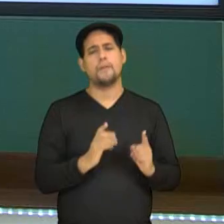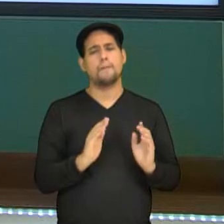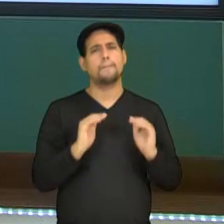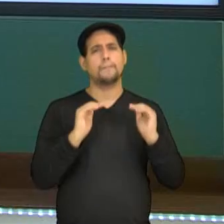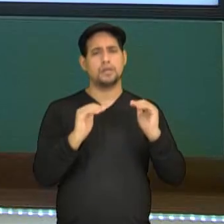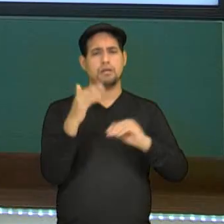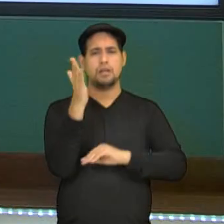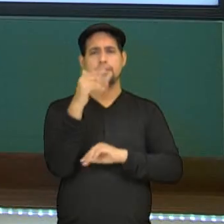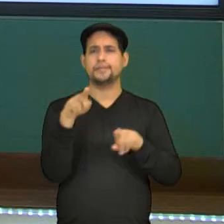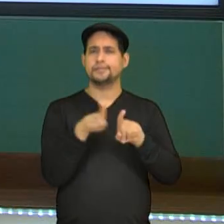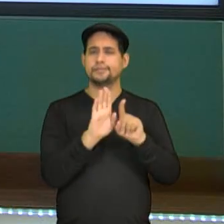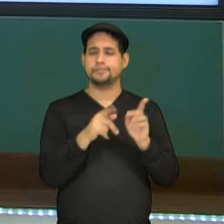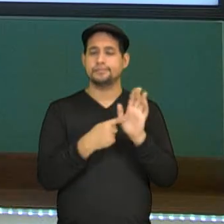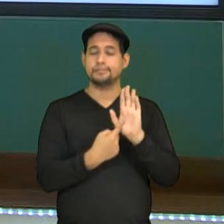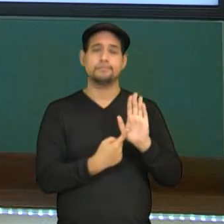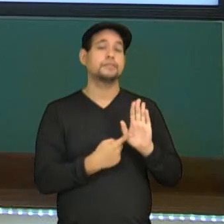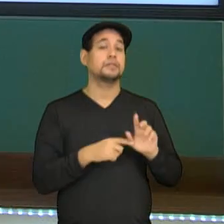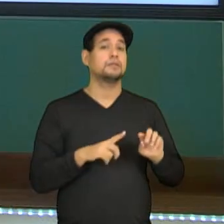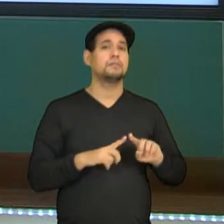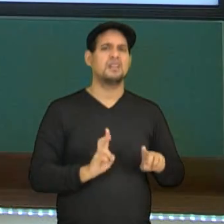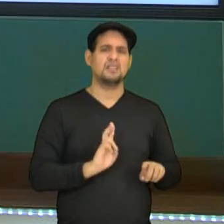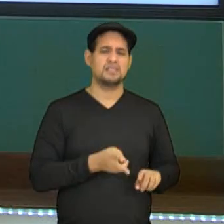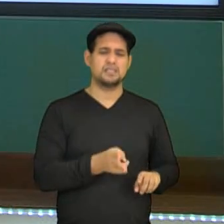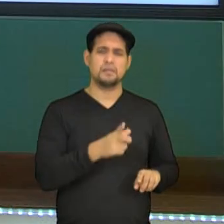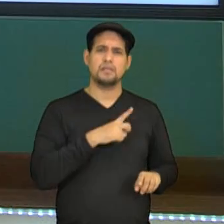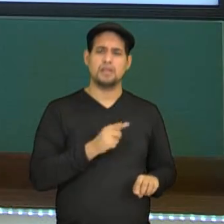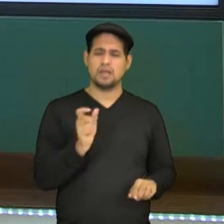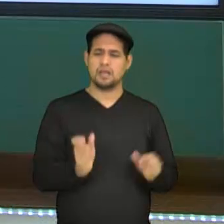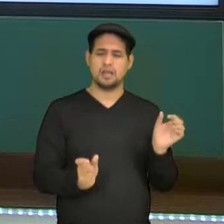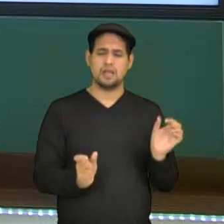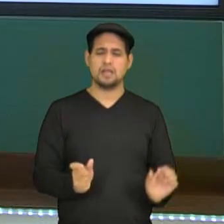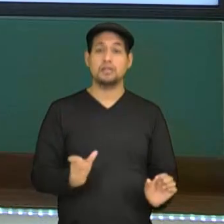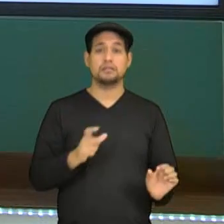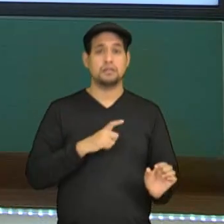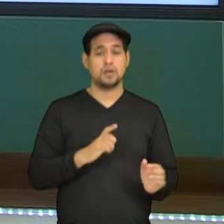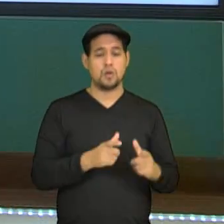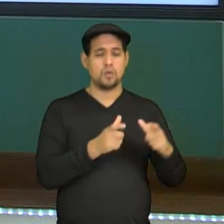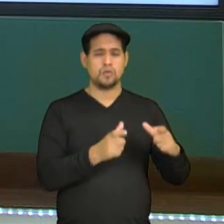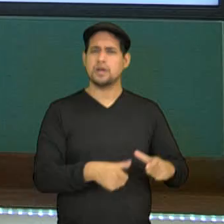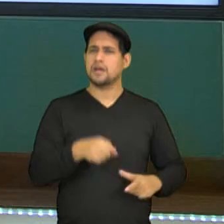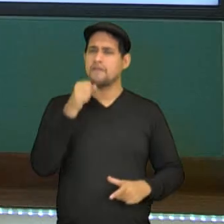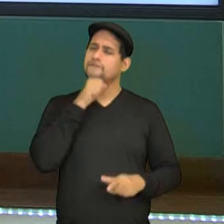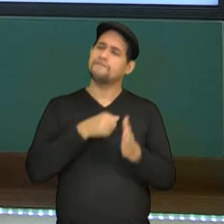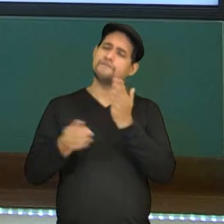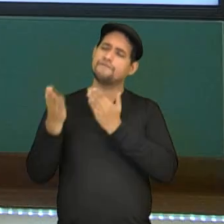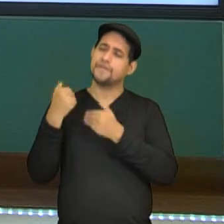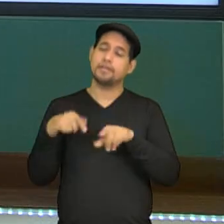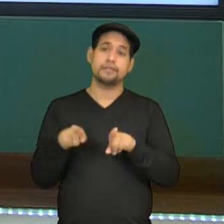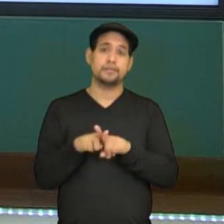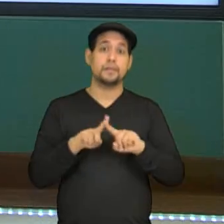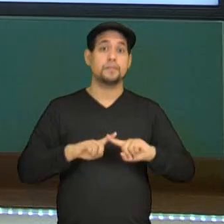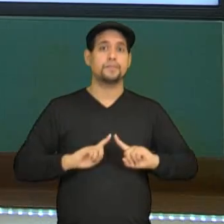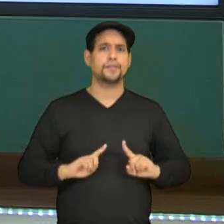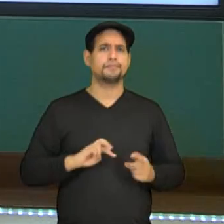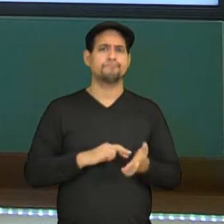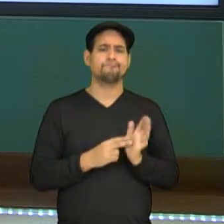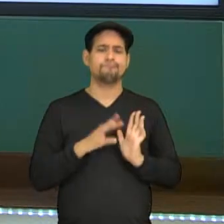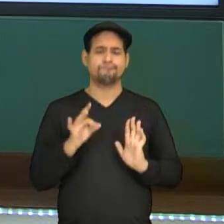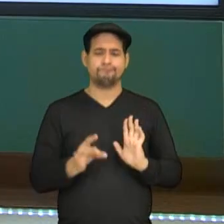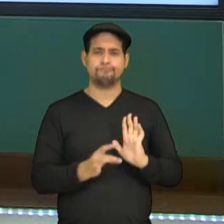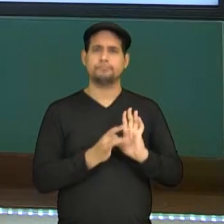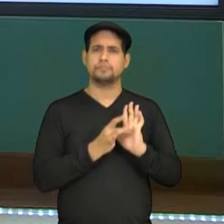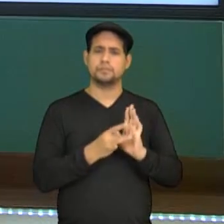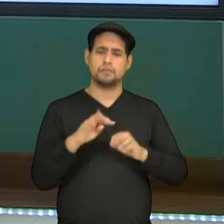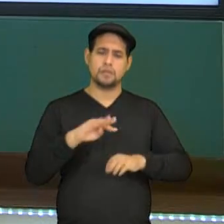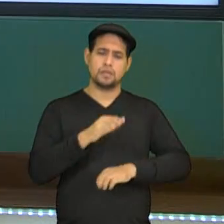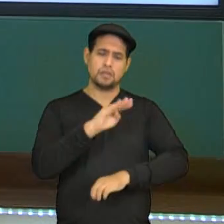da Bandeira a ser destacado. Mas sempre com essa caracterização de que é um território antigo, portanto, ele é considerado